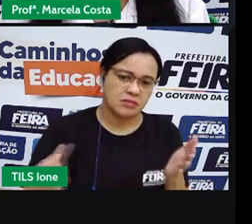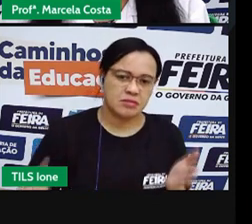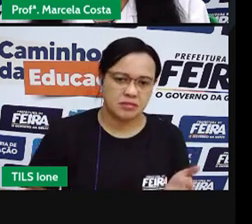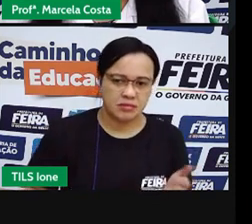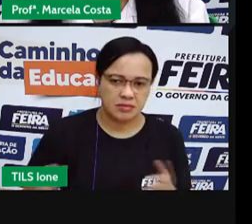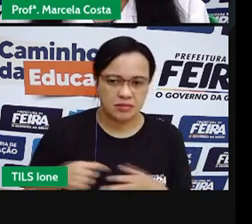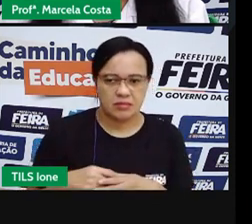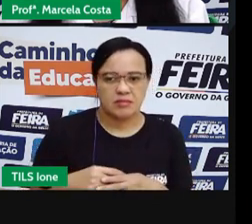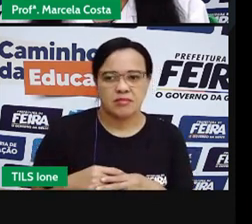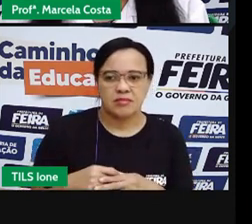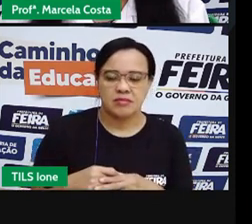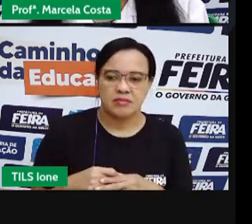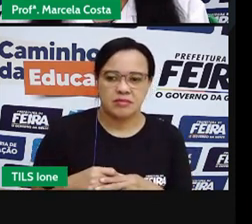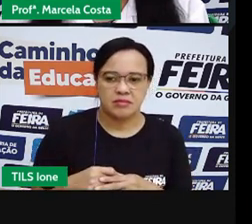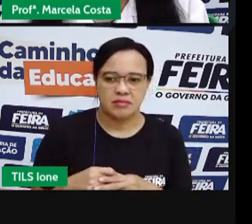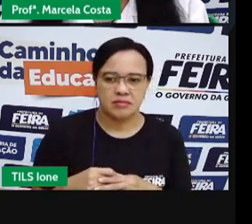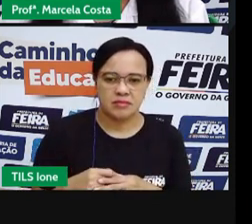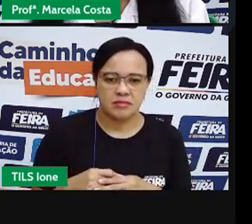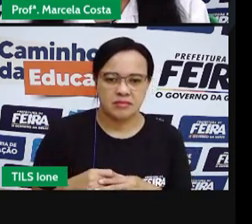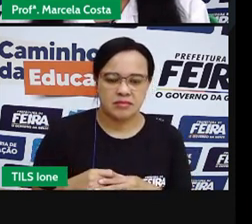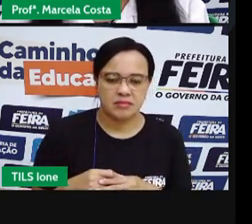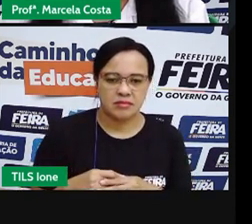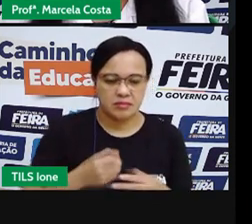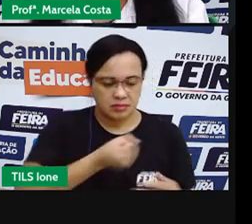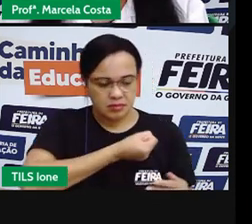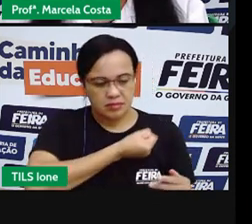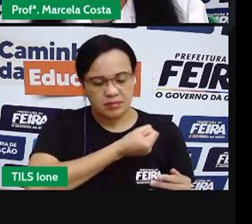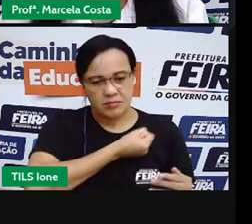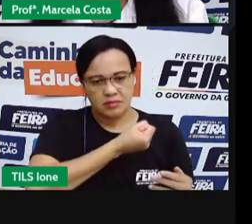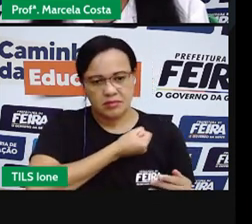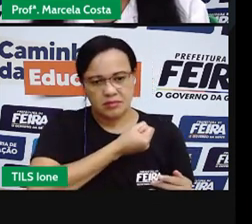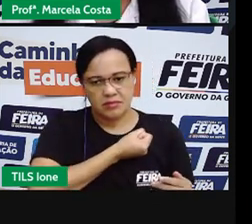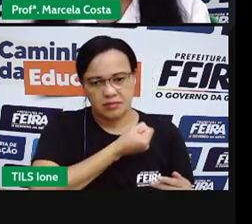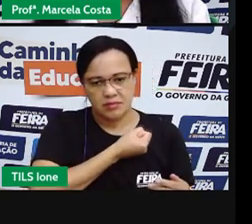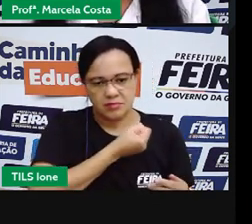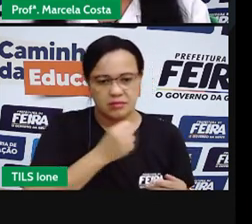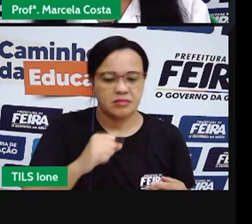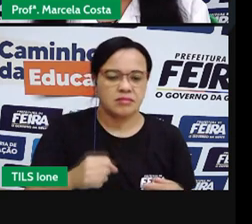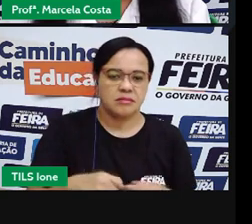essa operação, representando o número